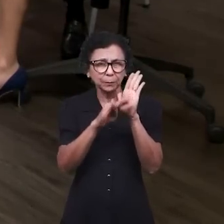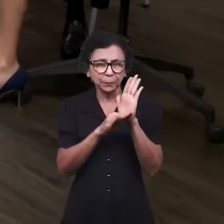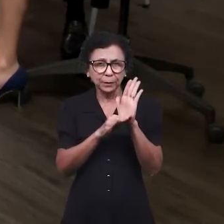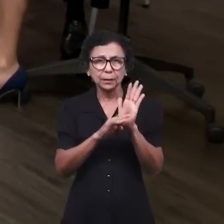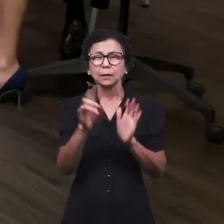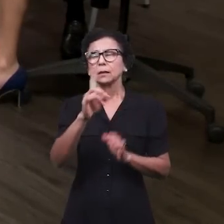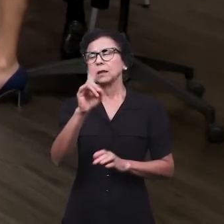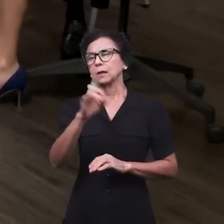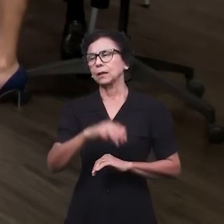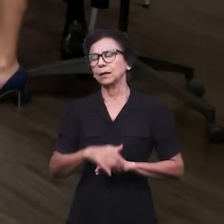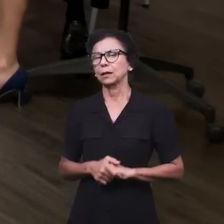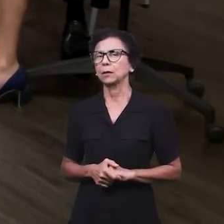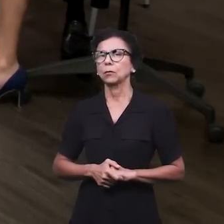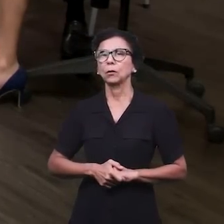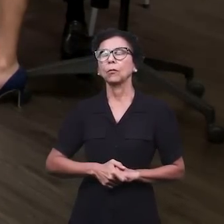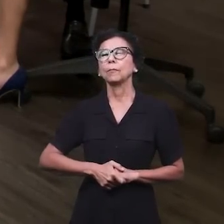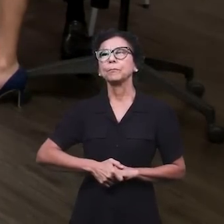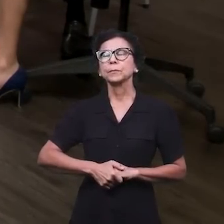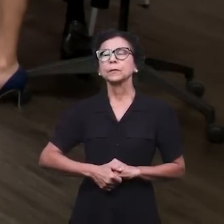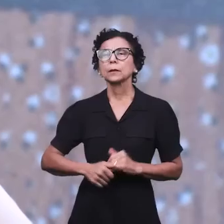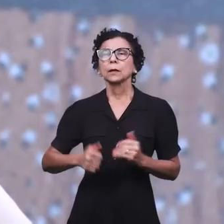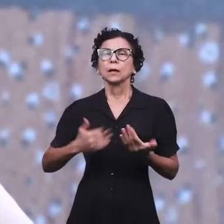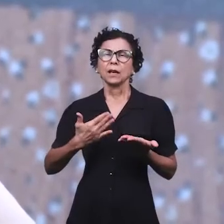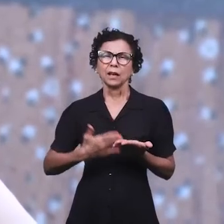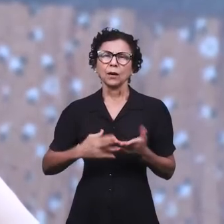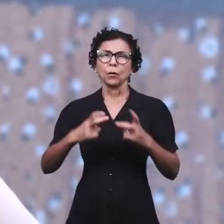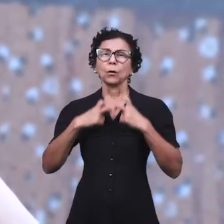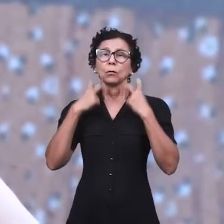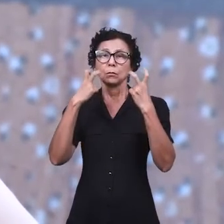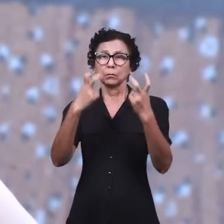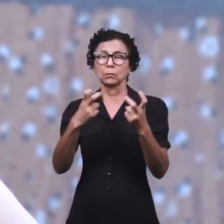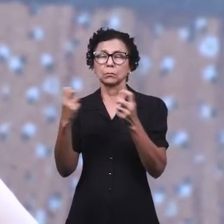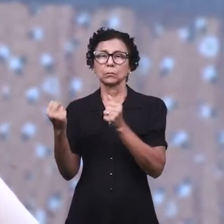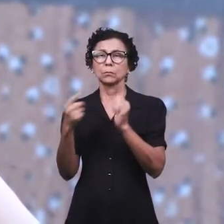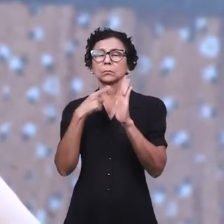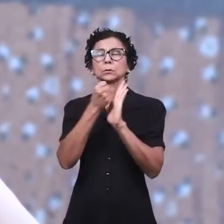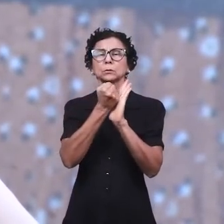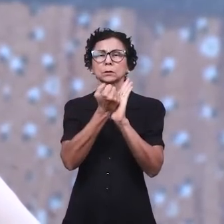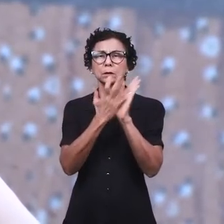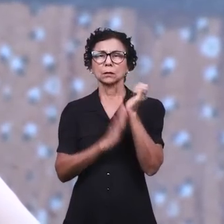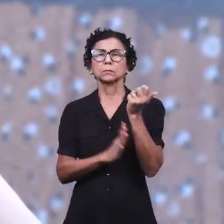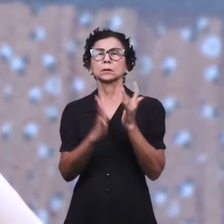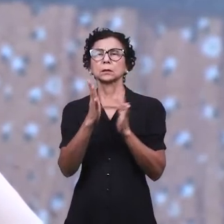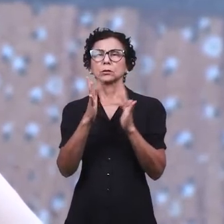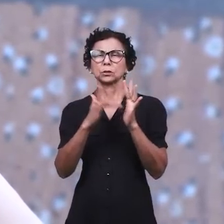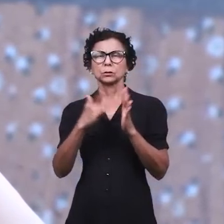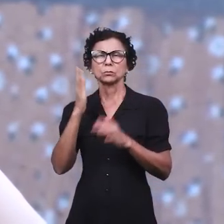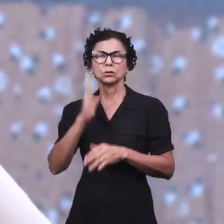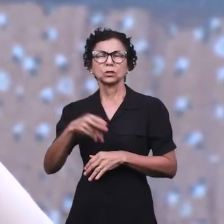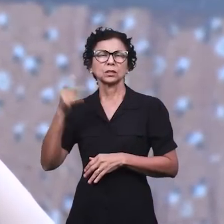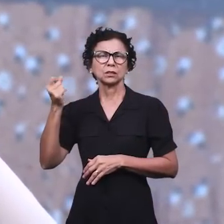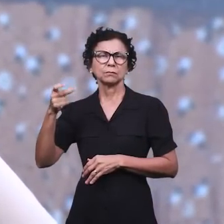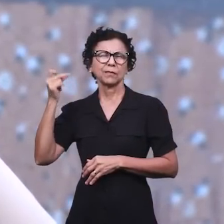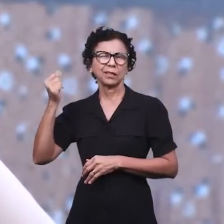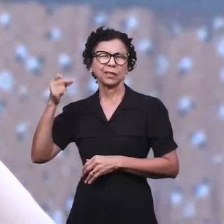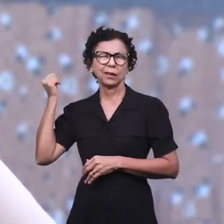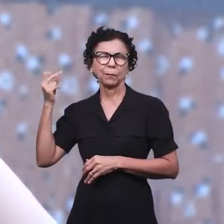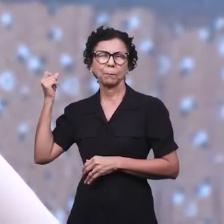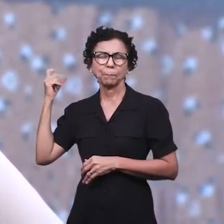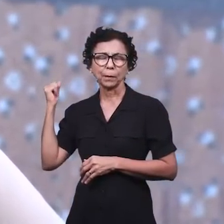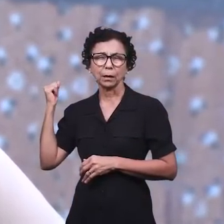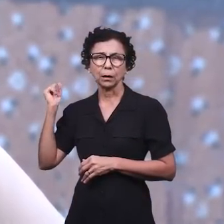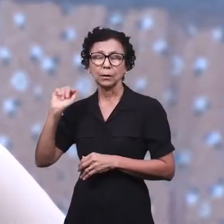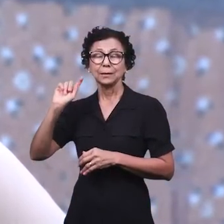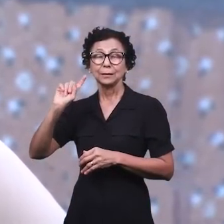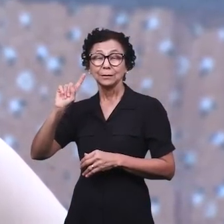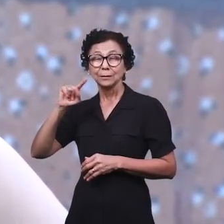quando veio, nós já tínhamos há muito tempo o clamor pelo sangue de Jesus, Sim, o período de claro, louvor, claro, né? Então claro. o Senhor foi ajustando a sequência